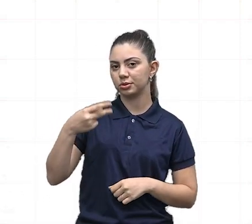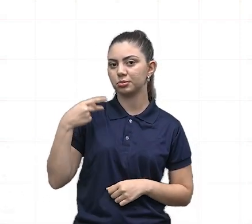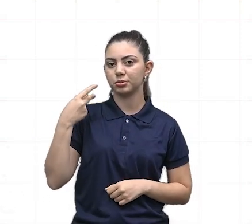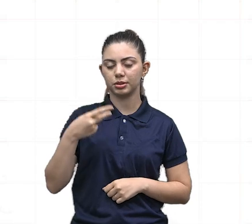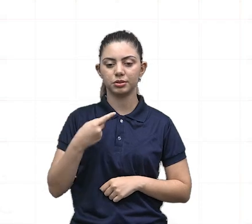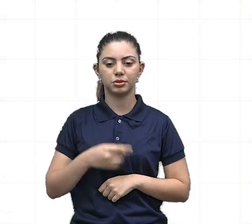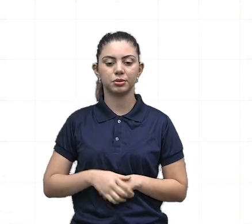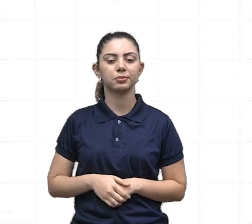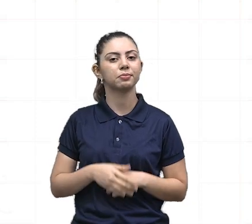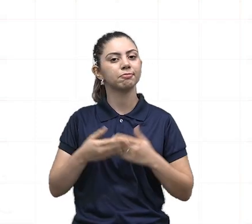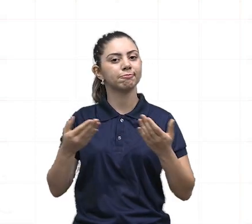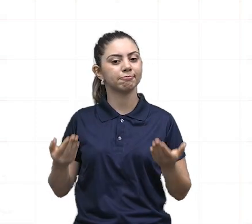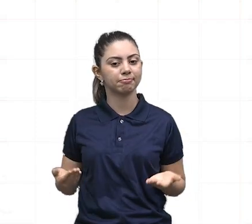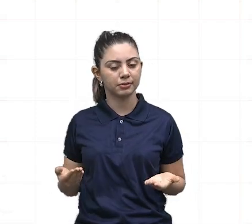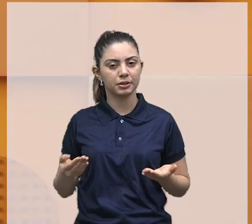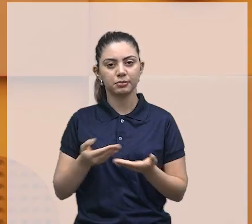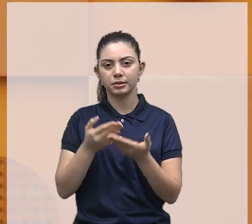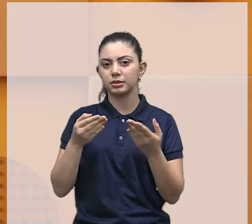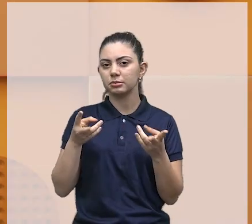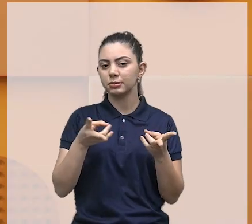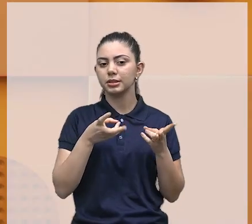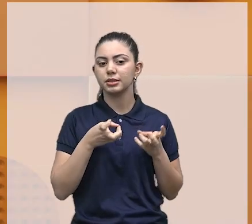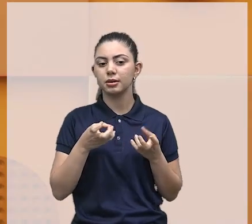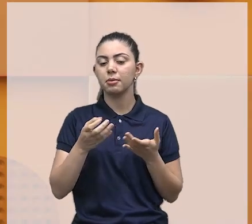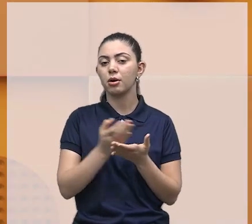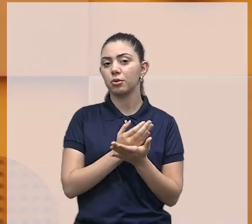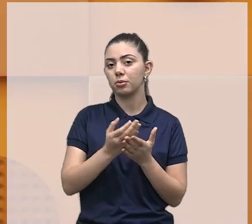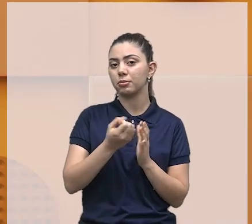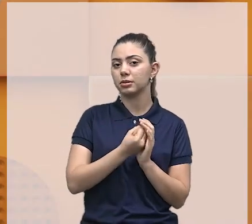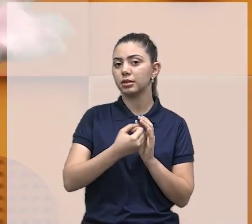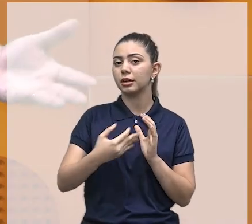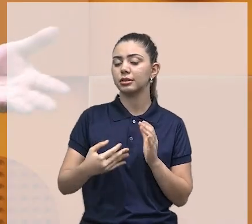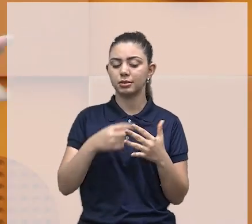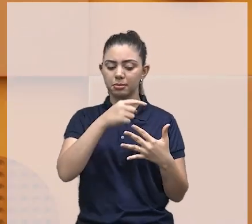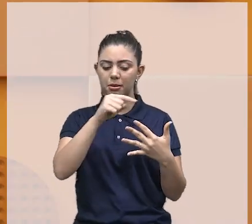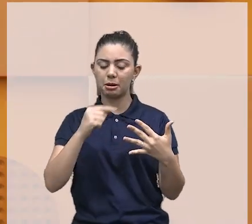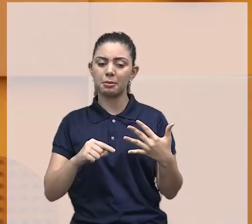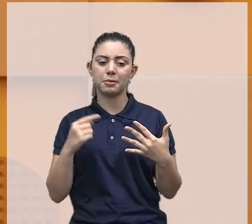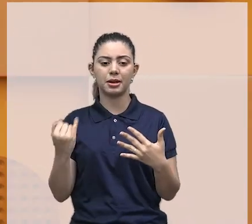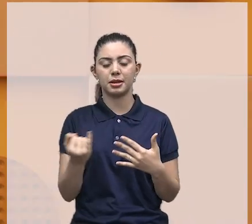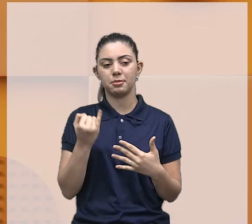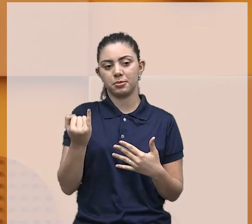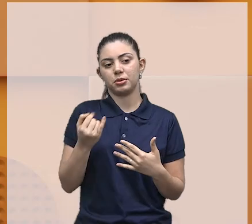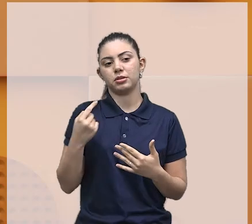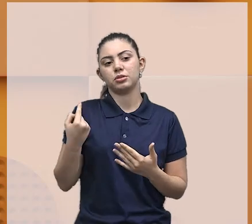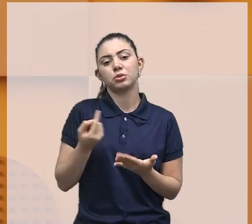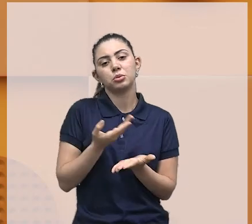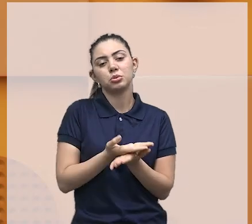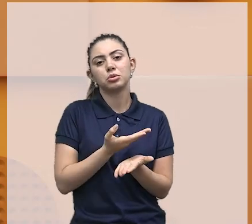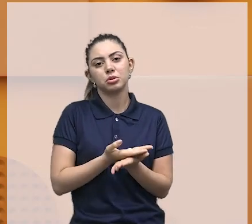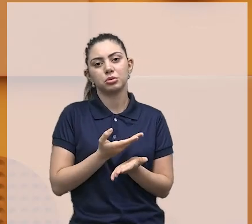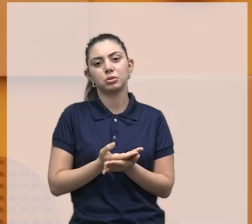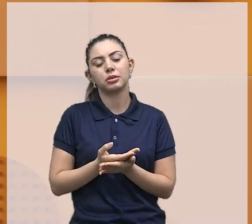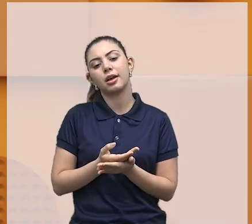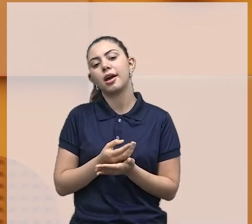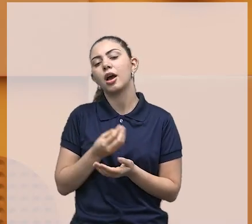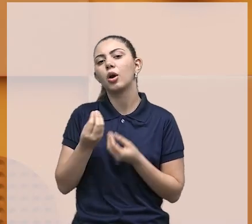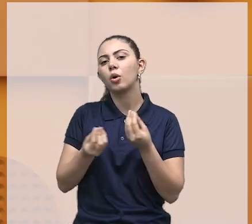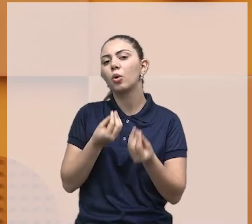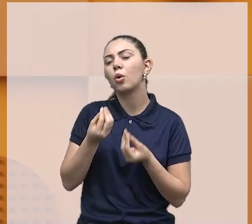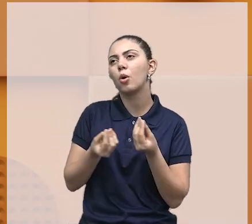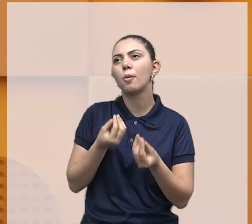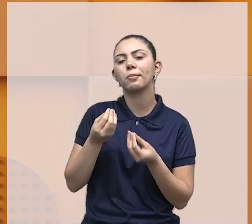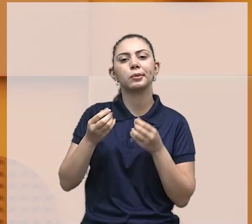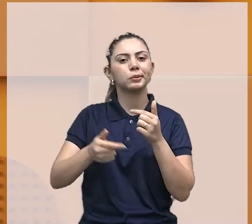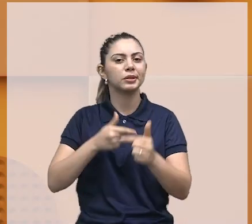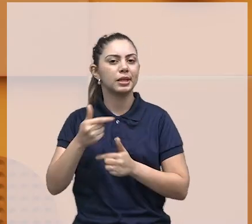político. Então, observem essas características que são importantes para a gente perceber também como que era, então, esse